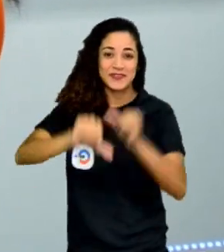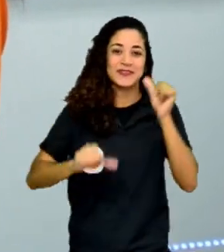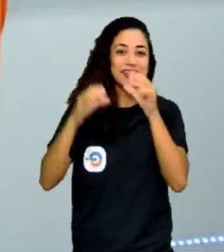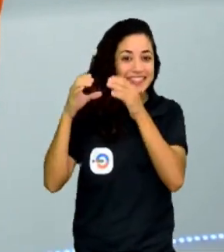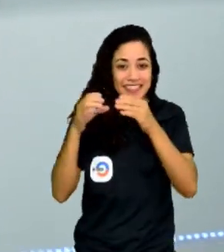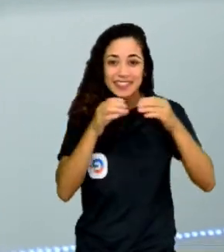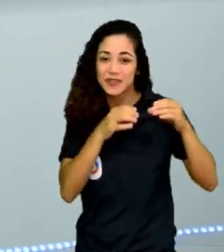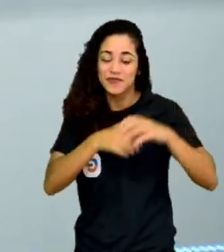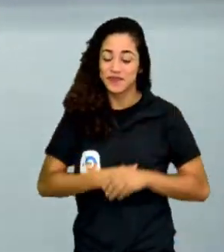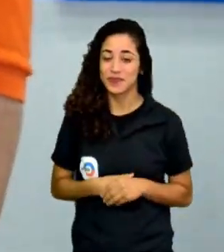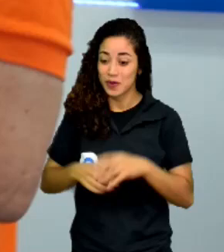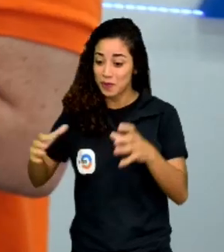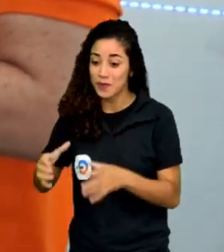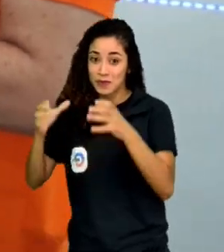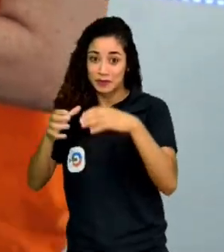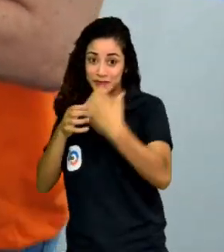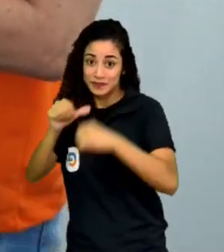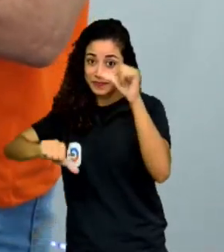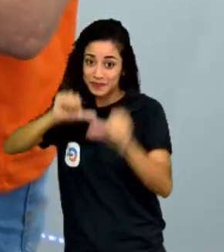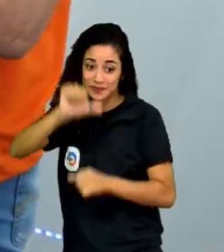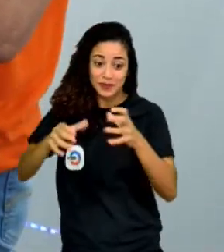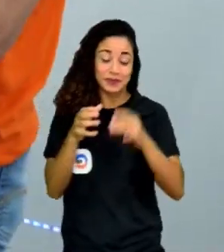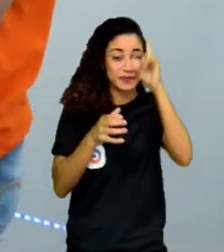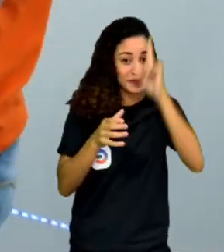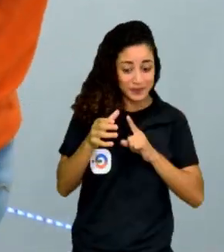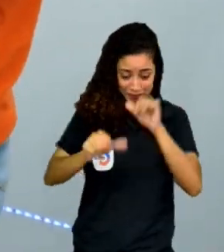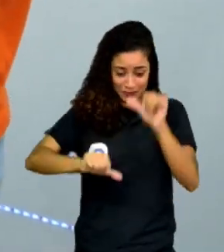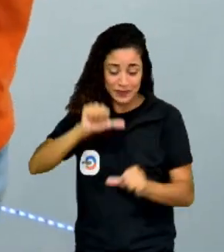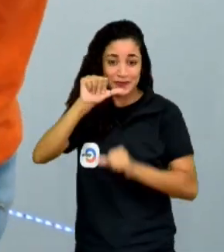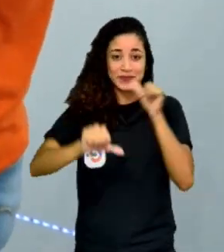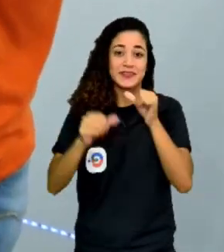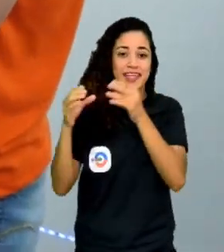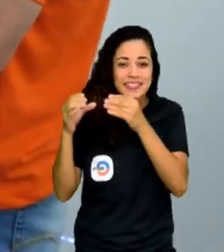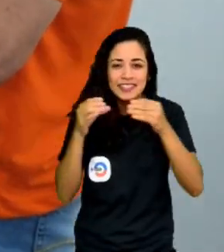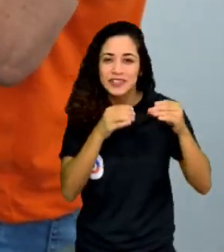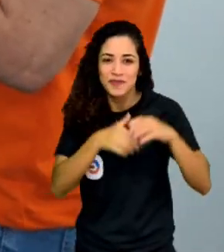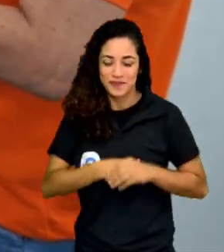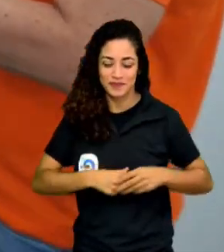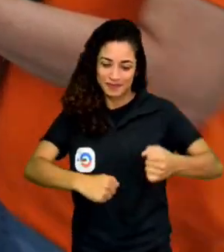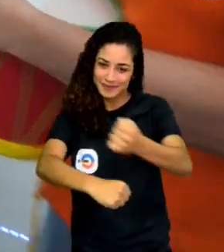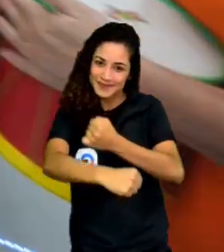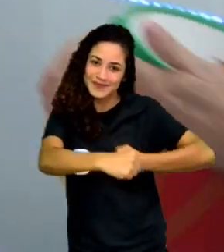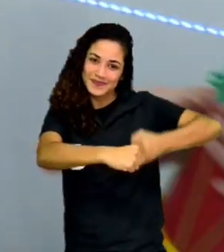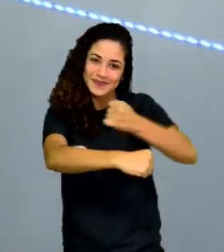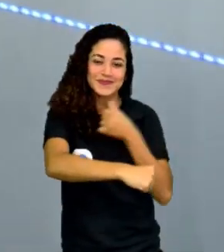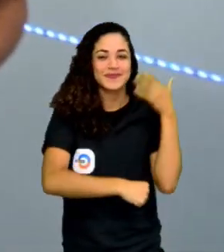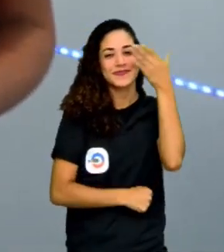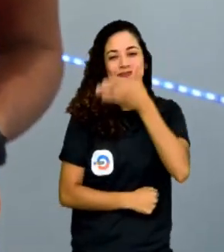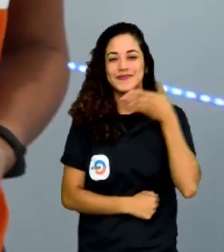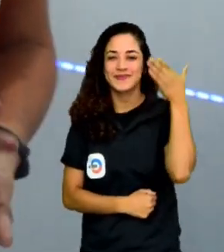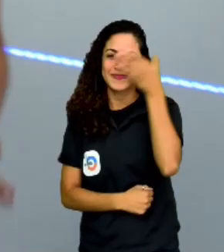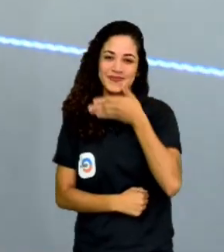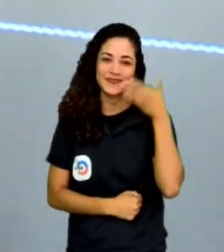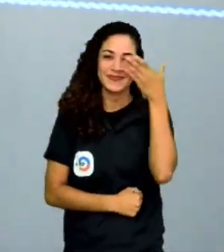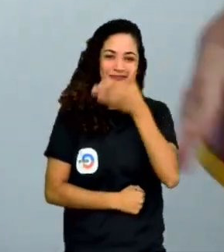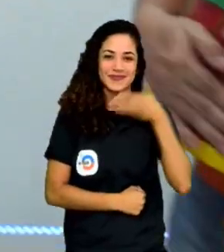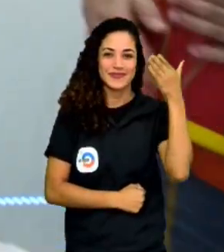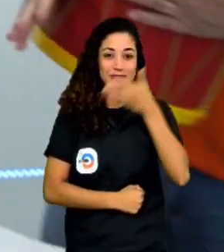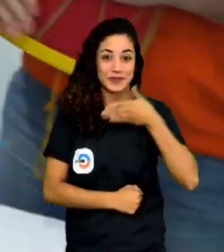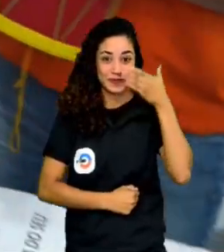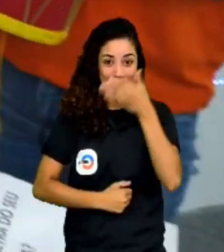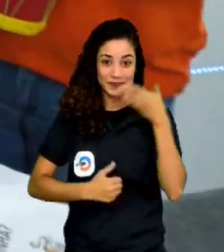A abóbora faz melão, do melão faz melancia. Faz docinha, faz doce